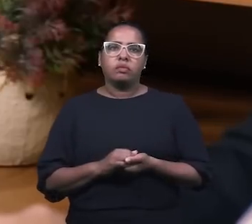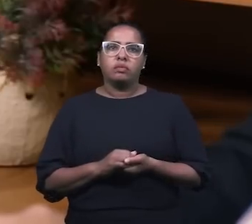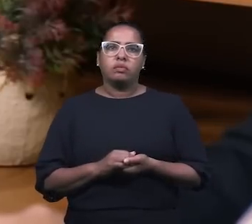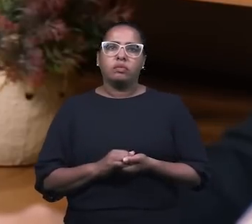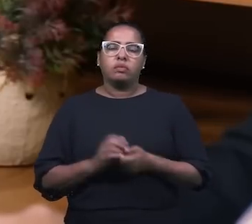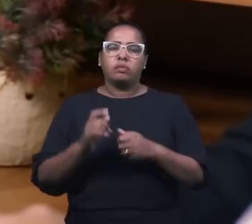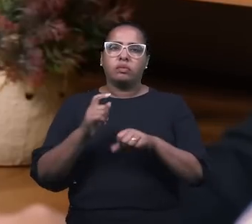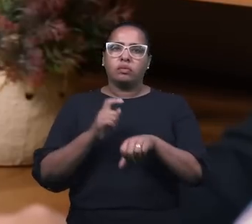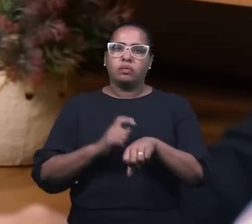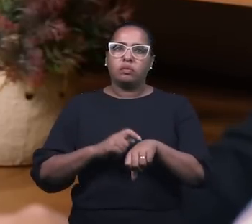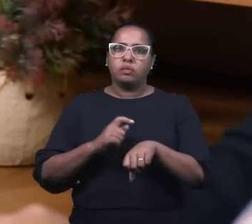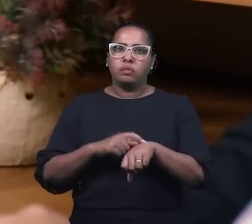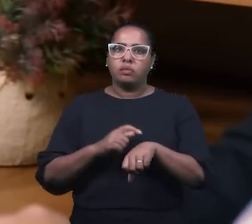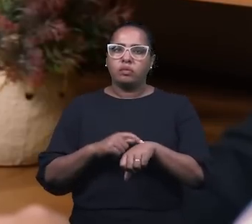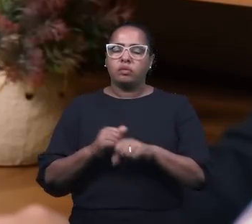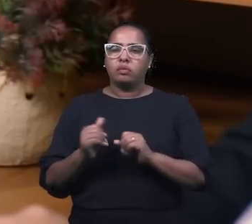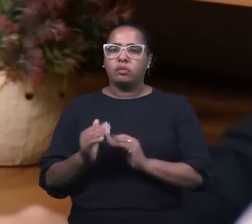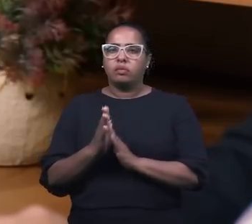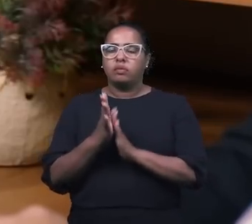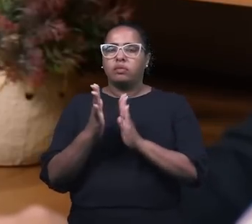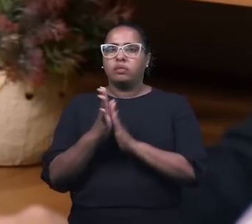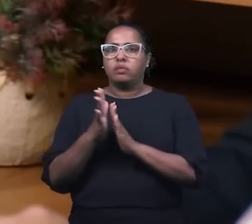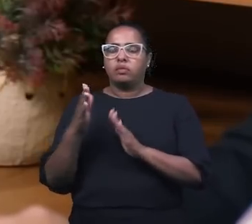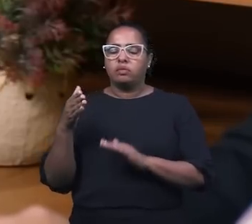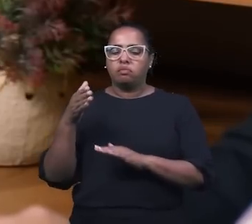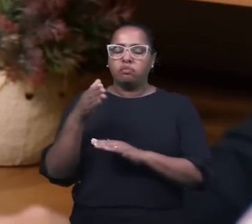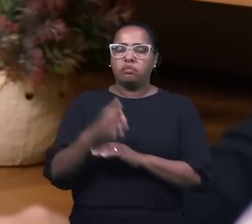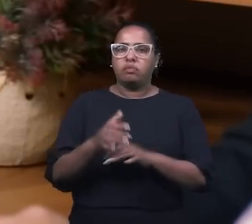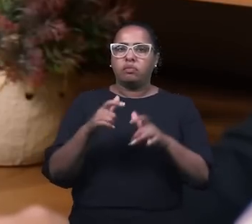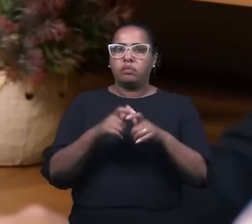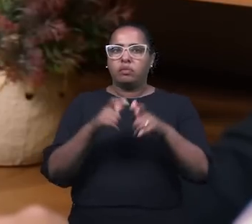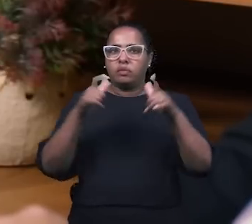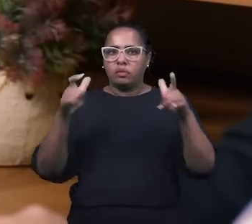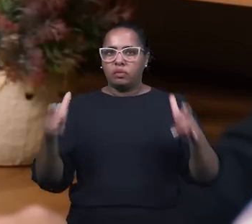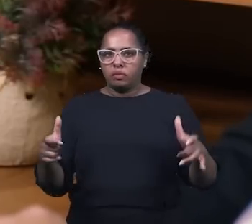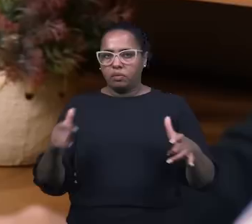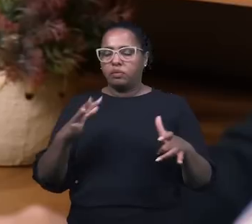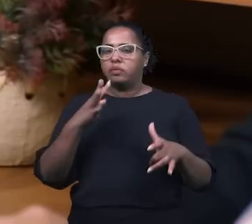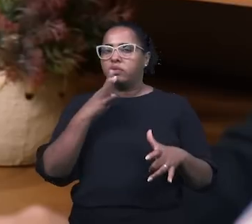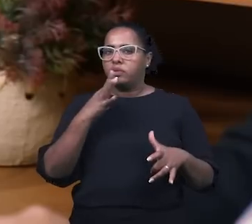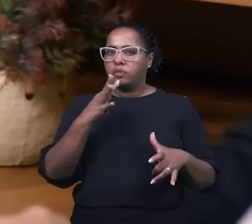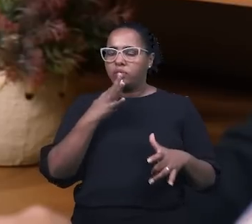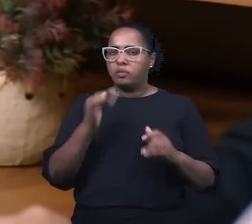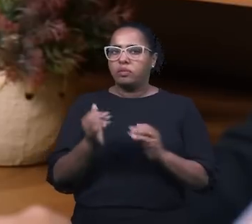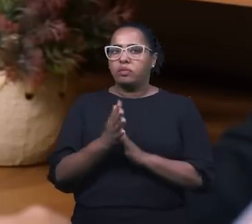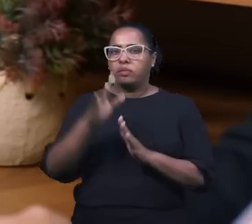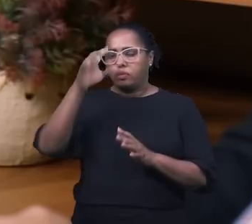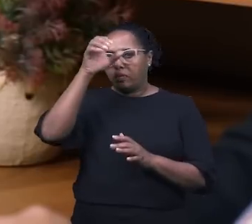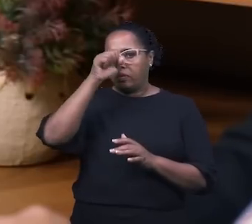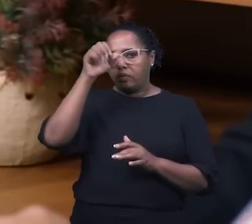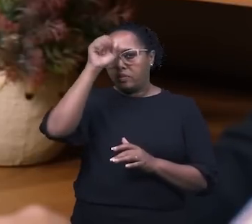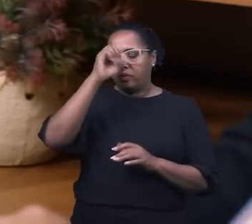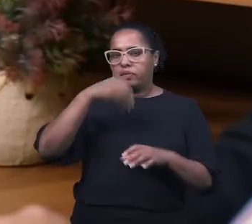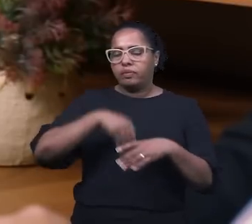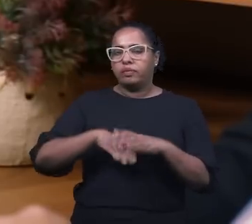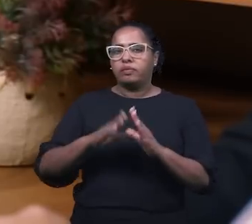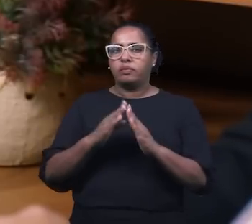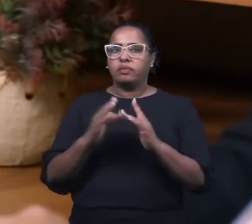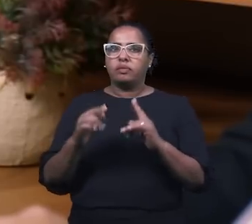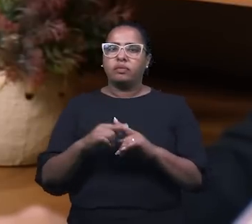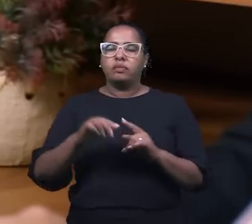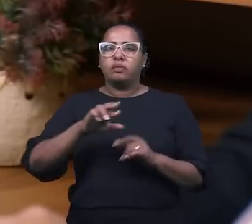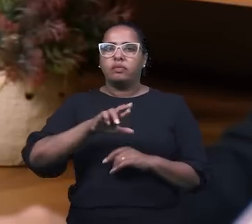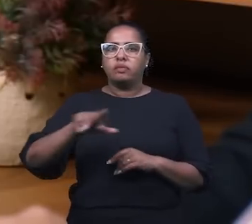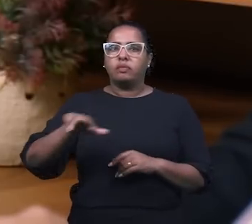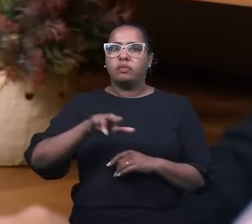Então, aí, quando o louvor chegou, a maioria já até sabia o louvor porque aprendeu na igreja. Então, não é o